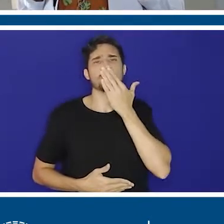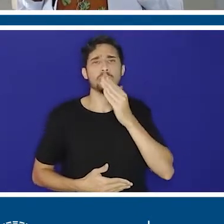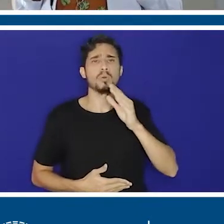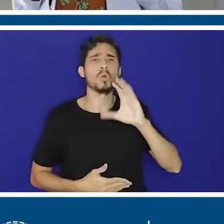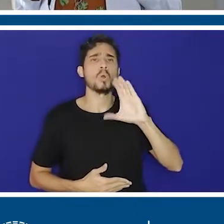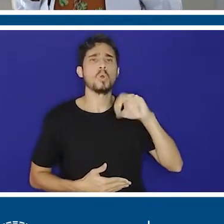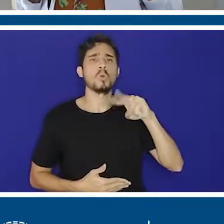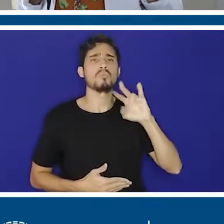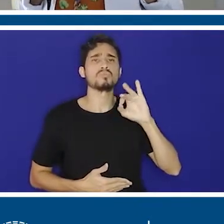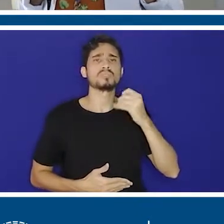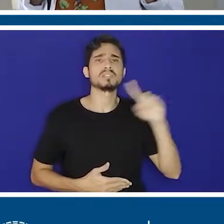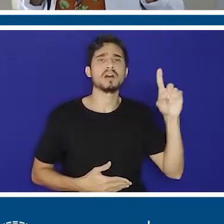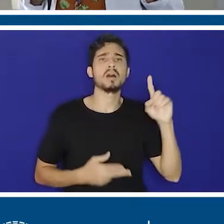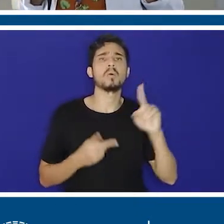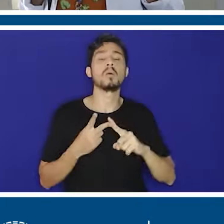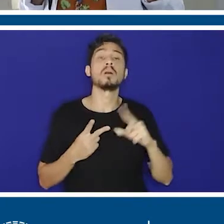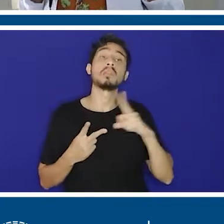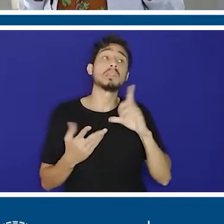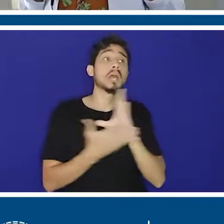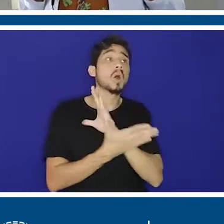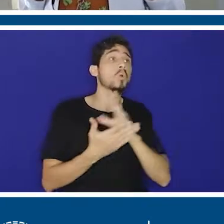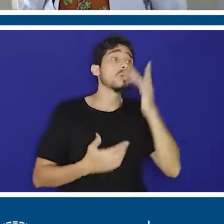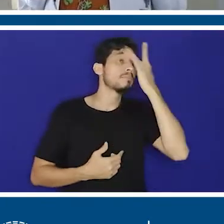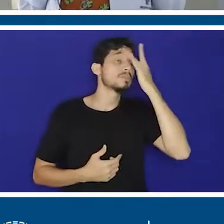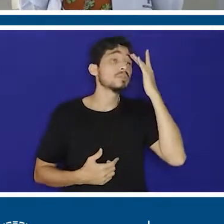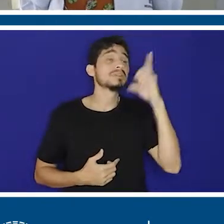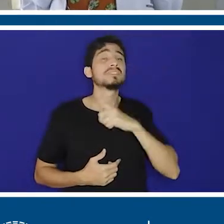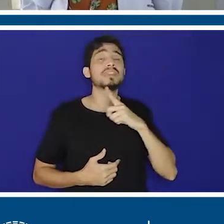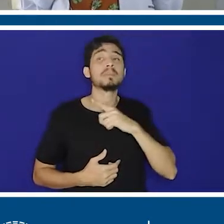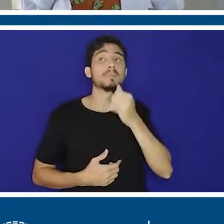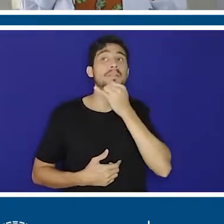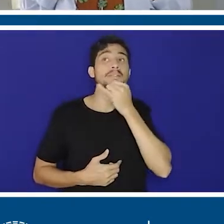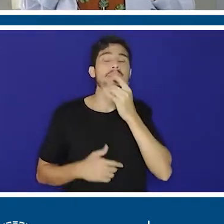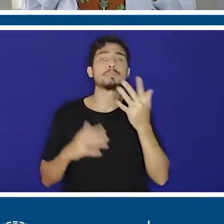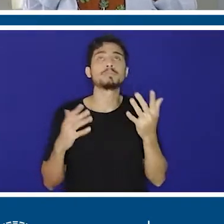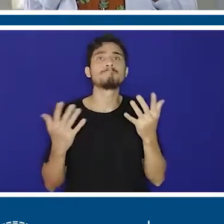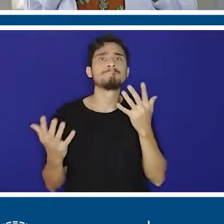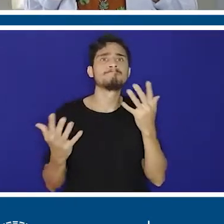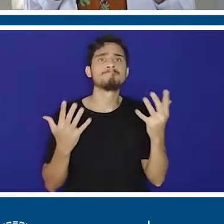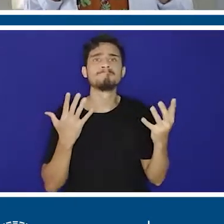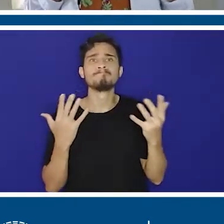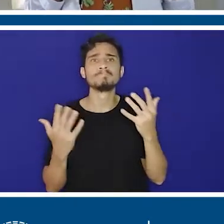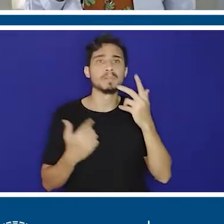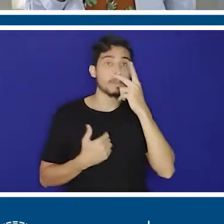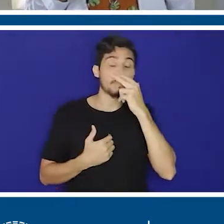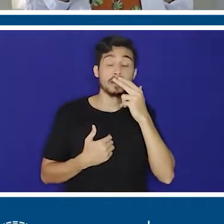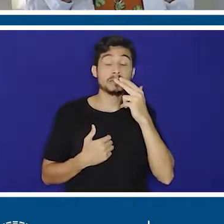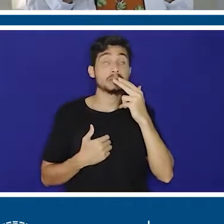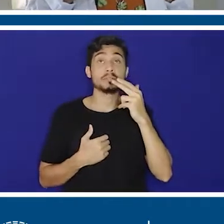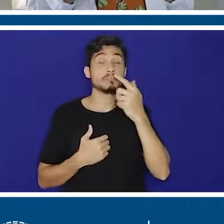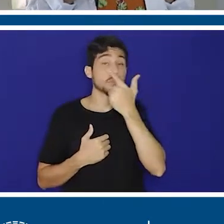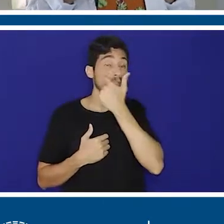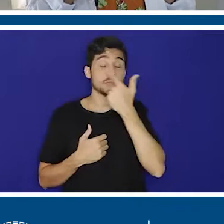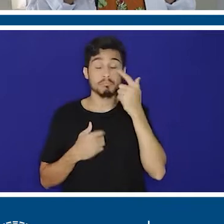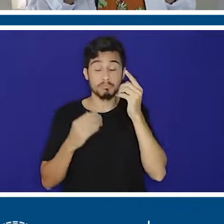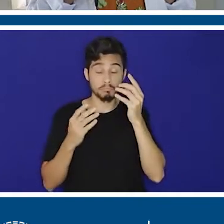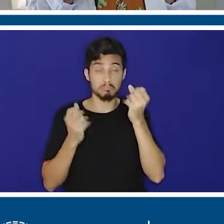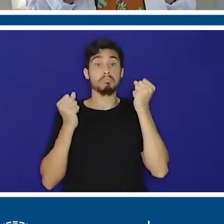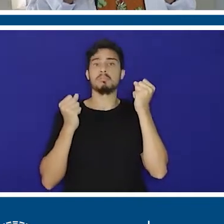têm crise só de ausência, né? Que são aqueles quadros em que a pessoa fica, às vezes, desliga